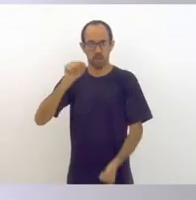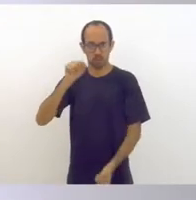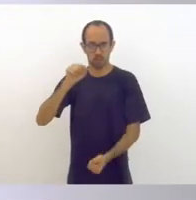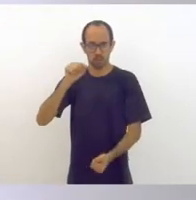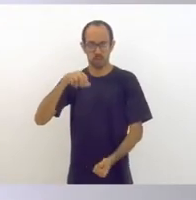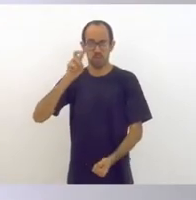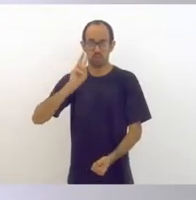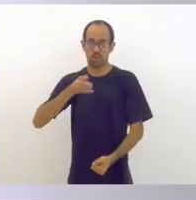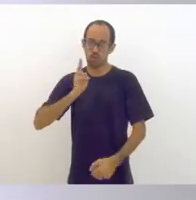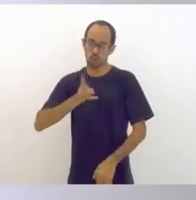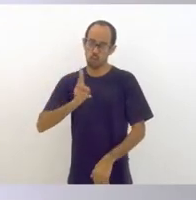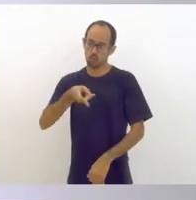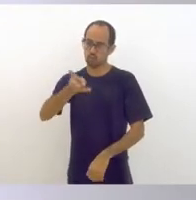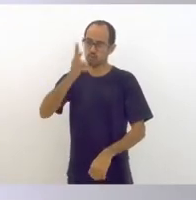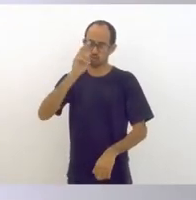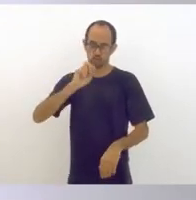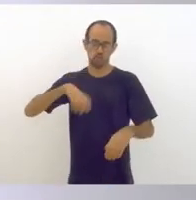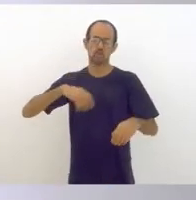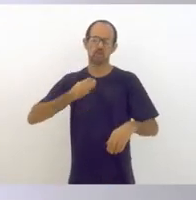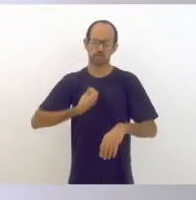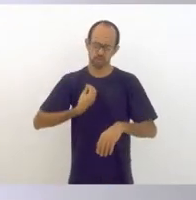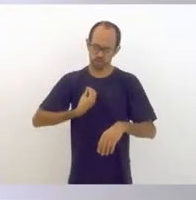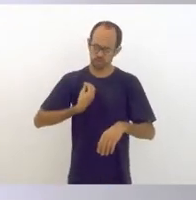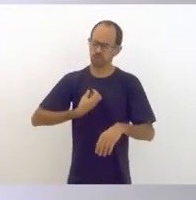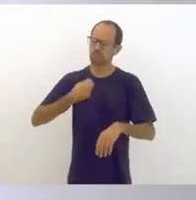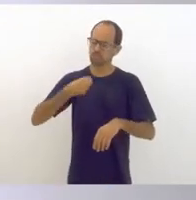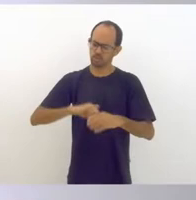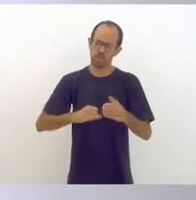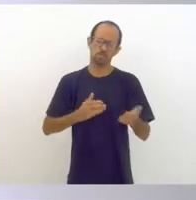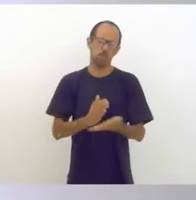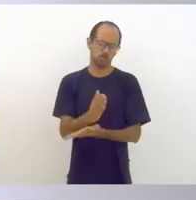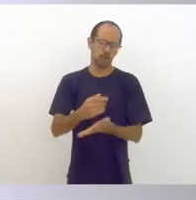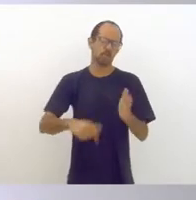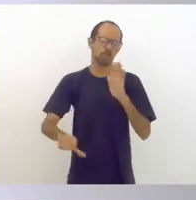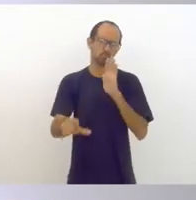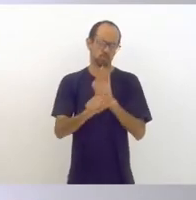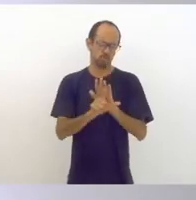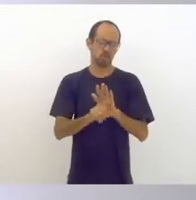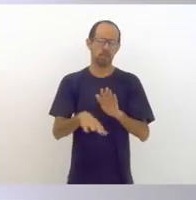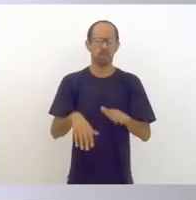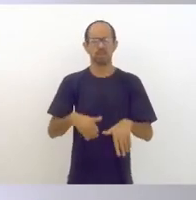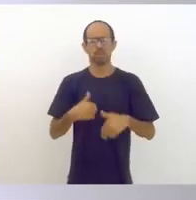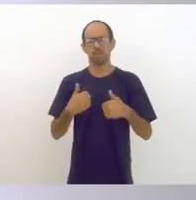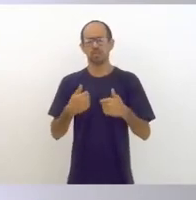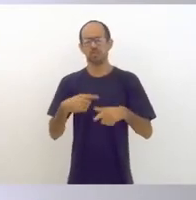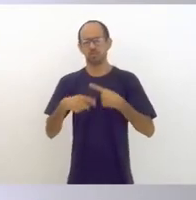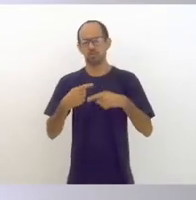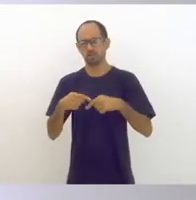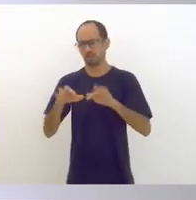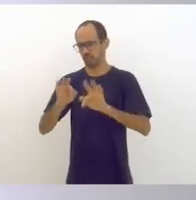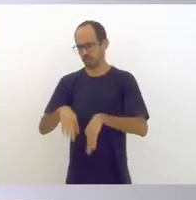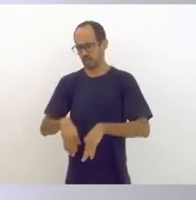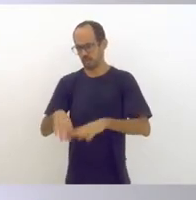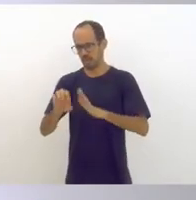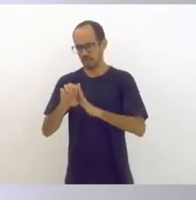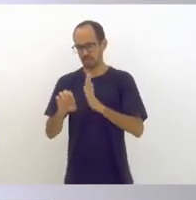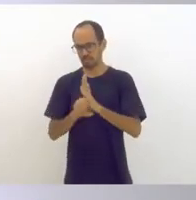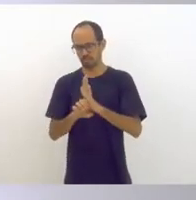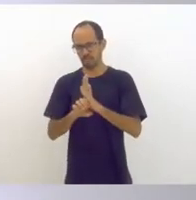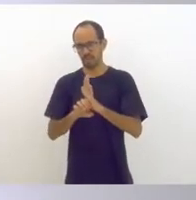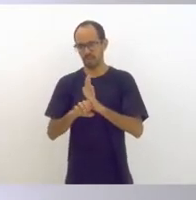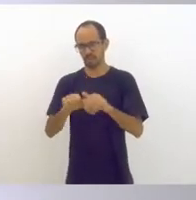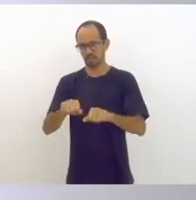a área de proteção ambiental do Médio Paraíba, caso aprovado esse projeto. Para finalizar, deputado, com relação às emendas, todas as